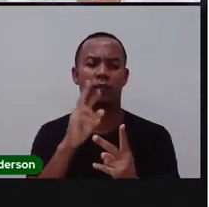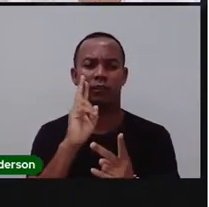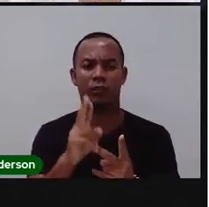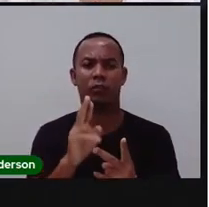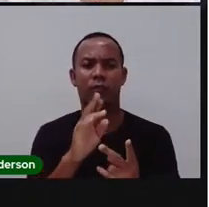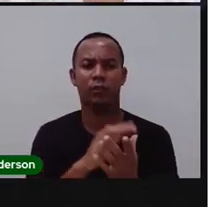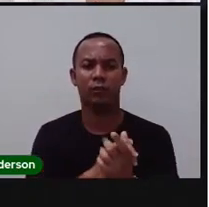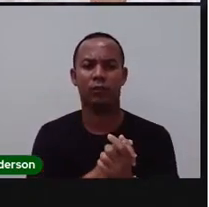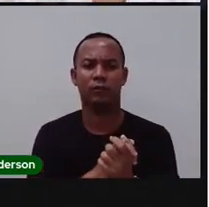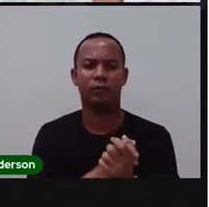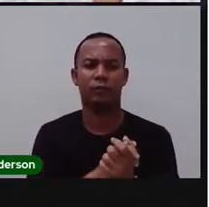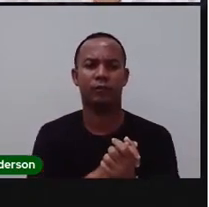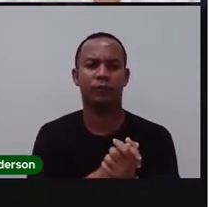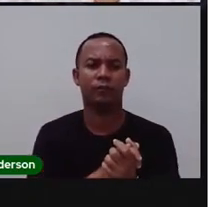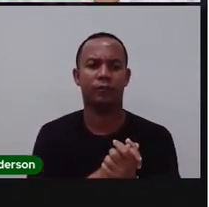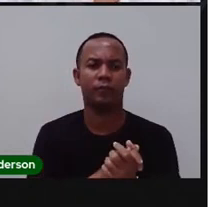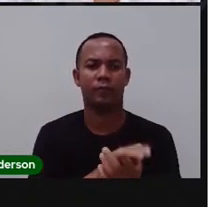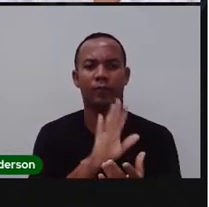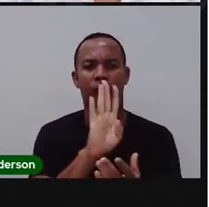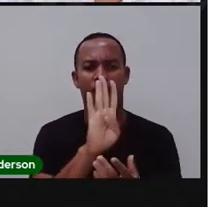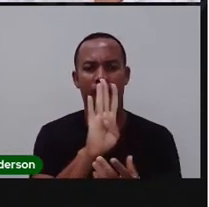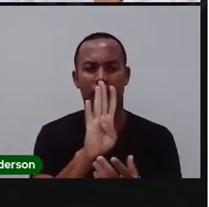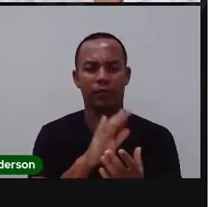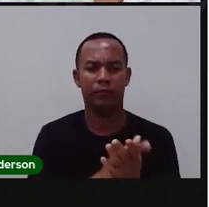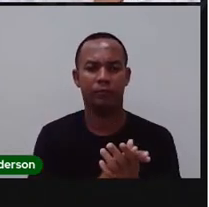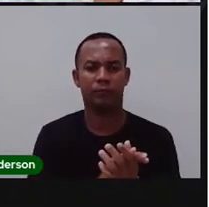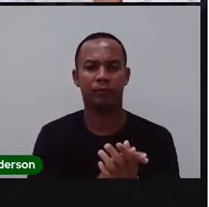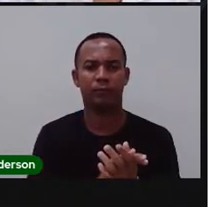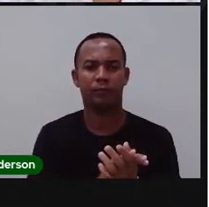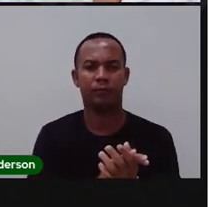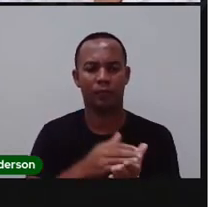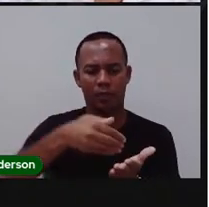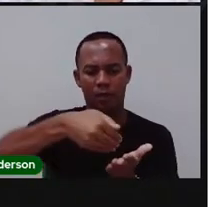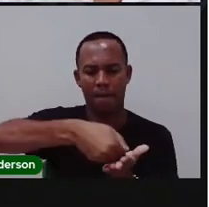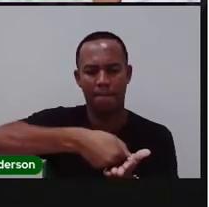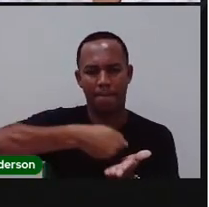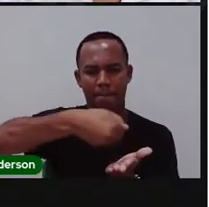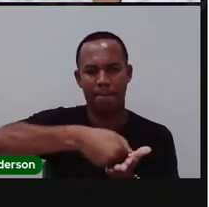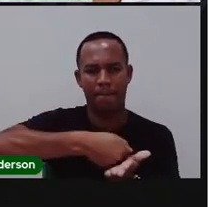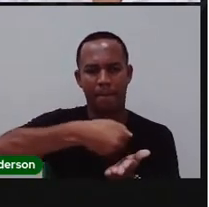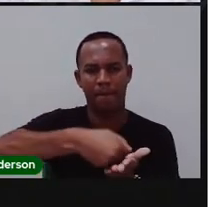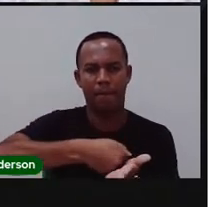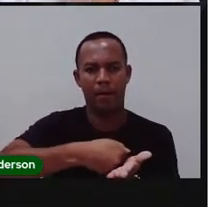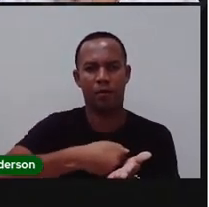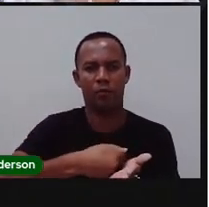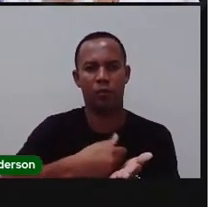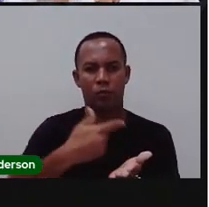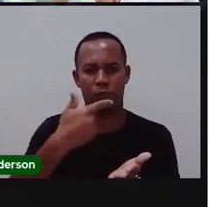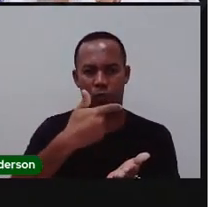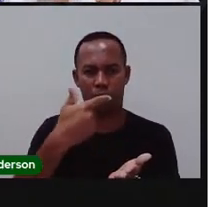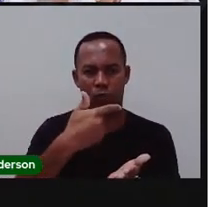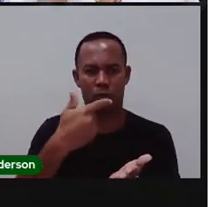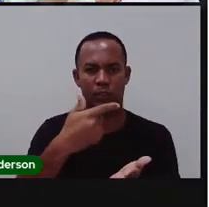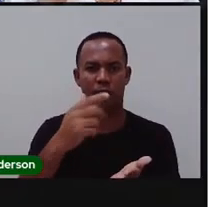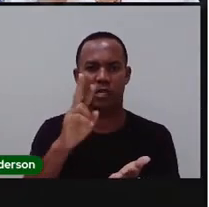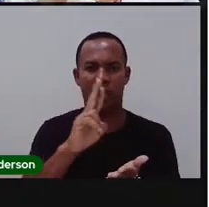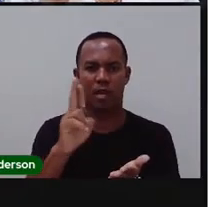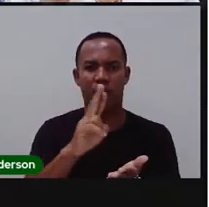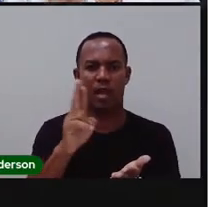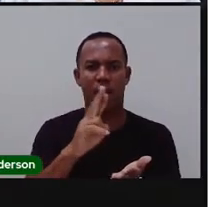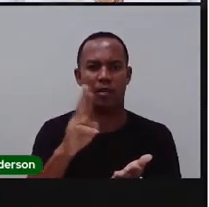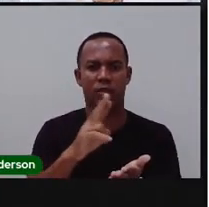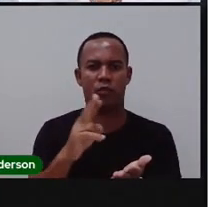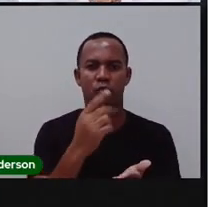resposta aí embaixo. Letra B. O mamão é R$ 2,00 a unidade. Olha, R$ 2,00